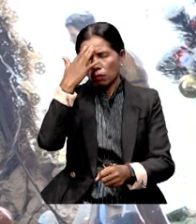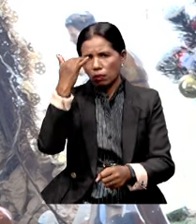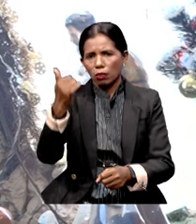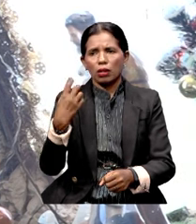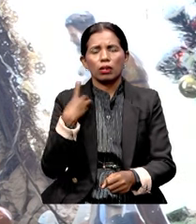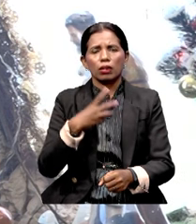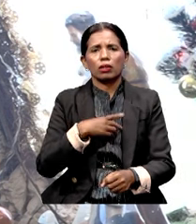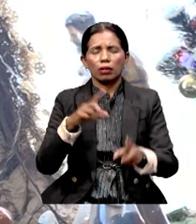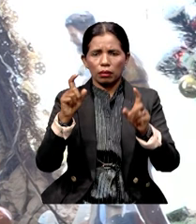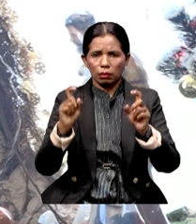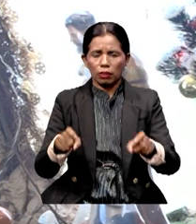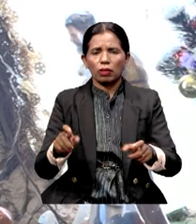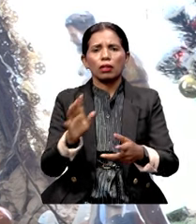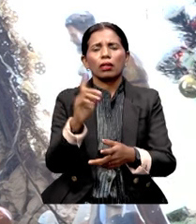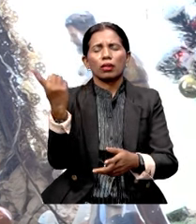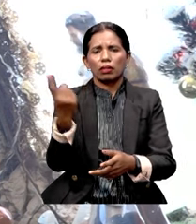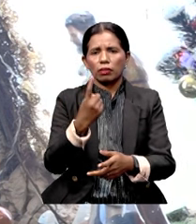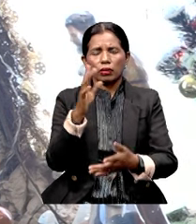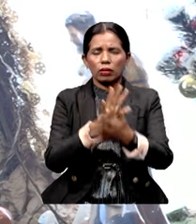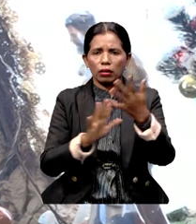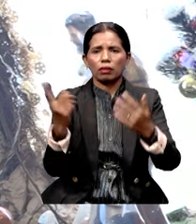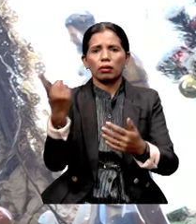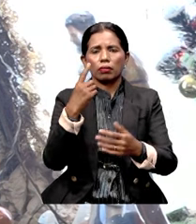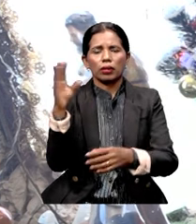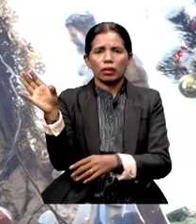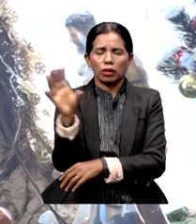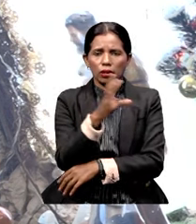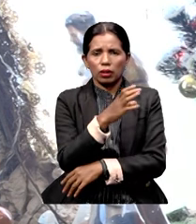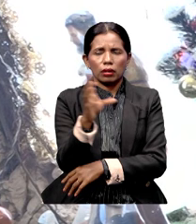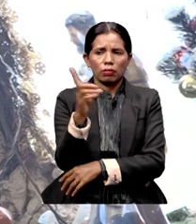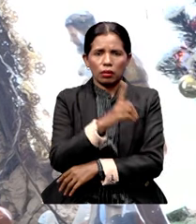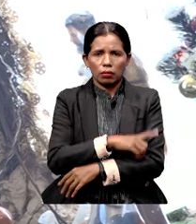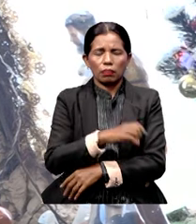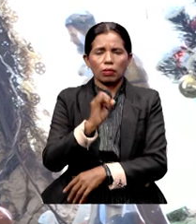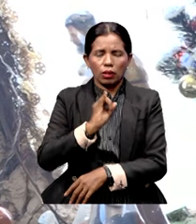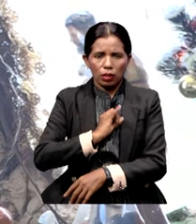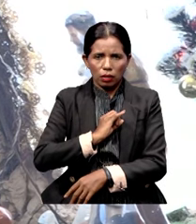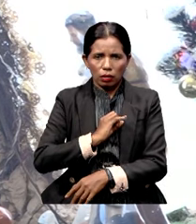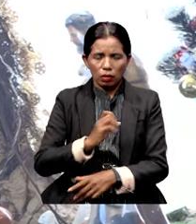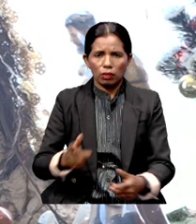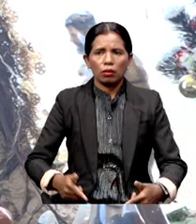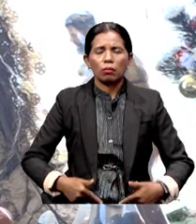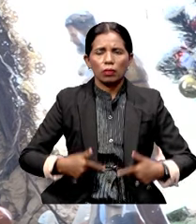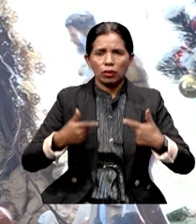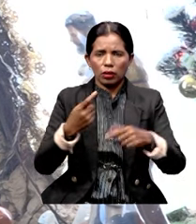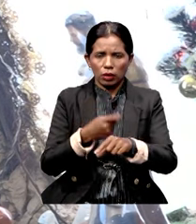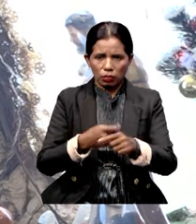precisa celebra na fatin. No celebra natal. Mai hau ida be moris ia tempo ida nem.